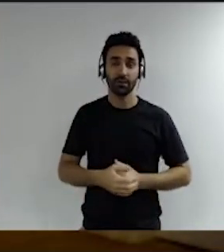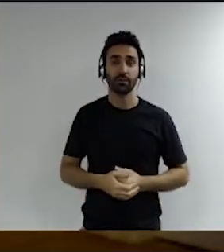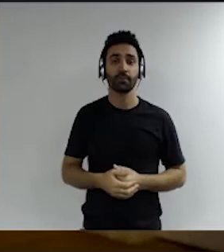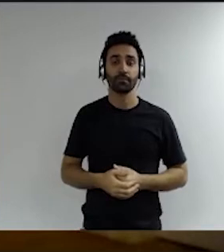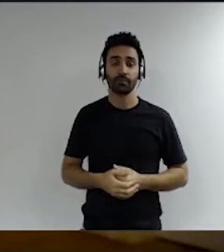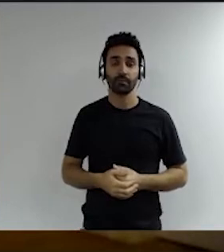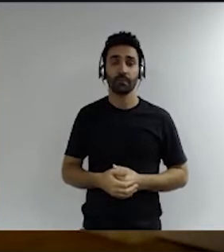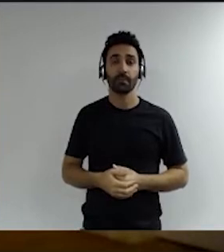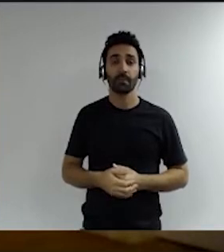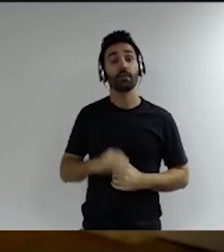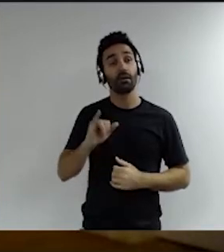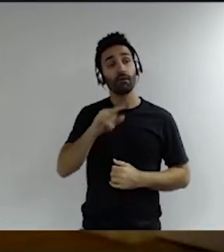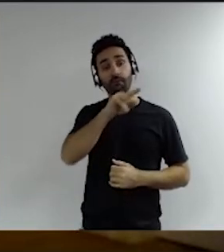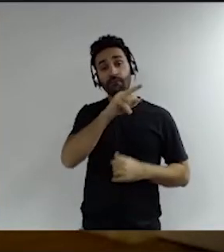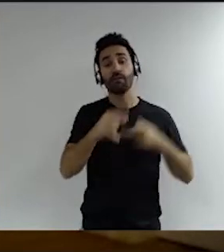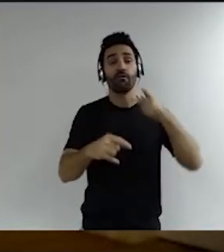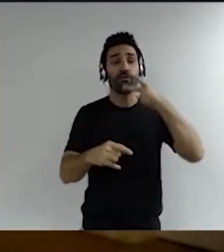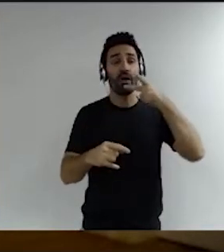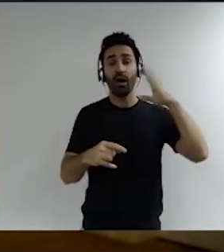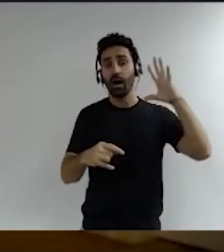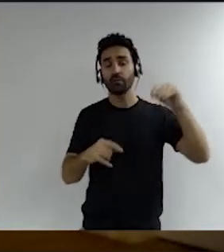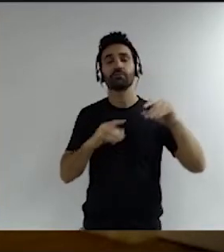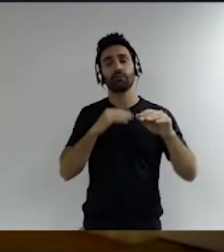O que ele fala está gravado.